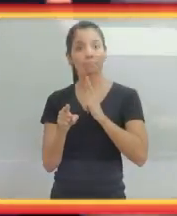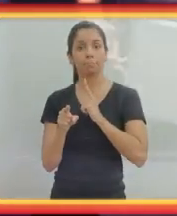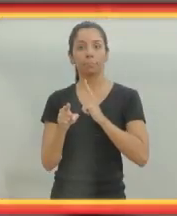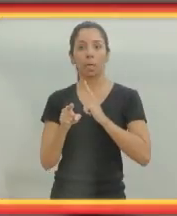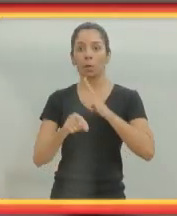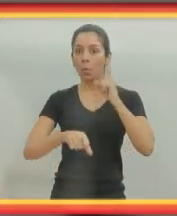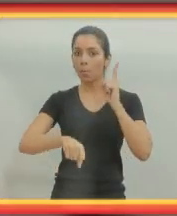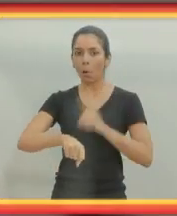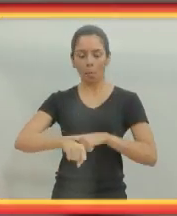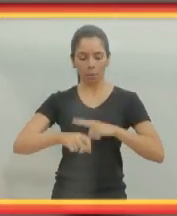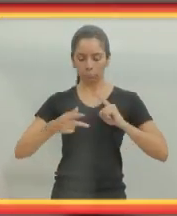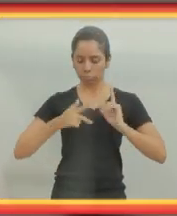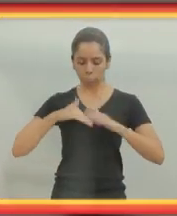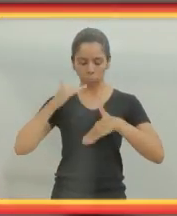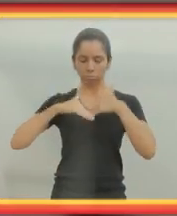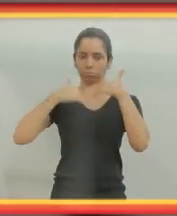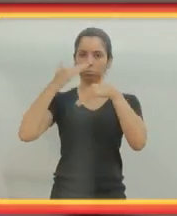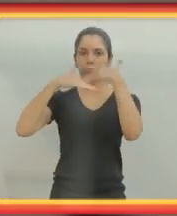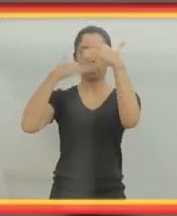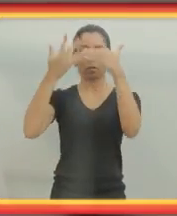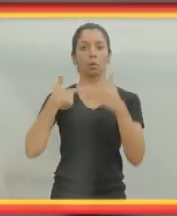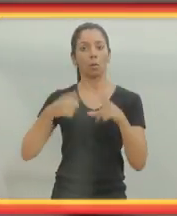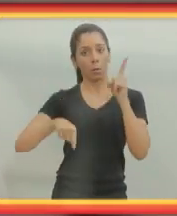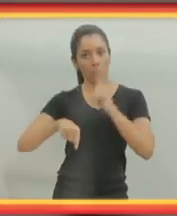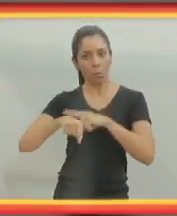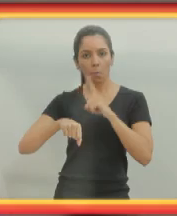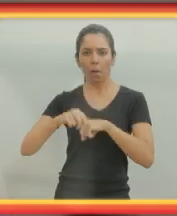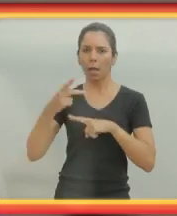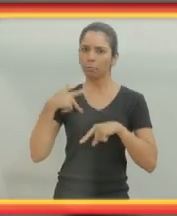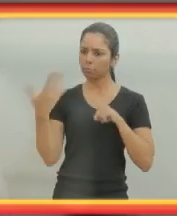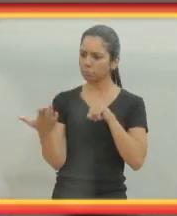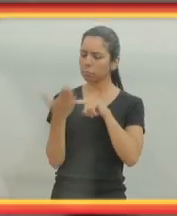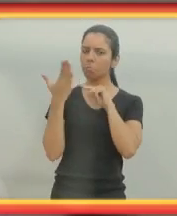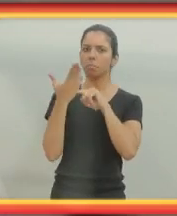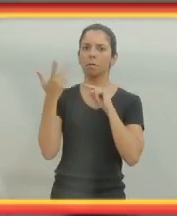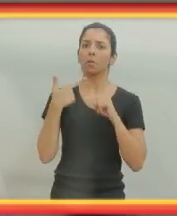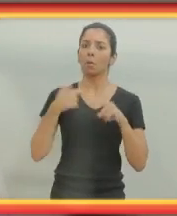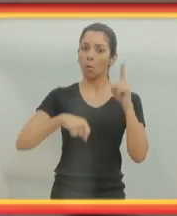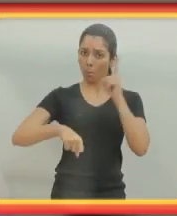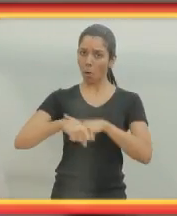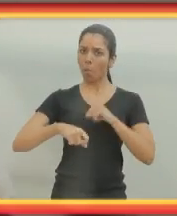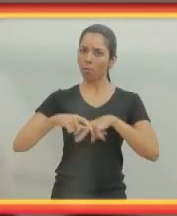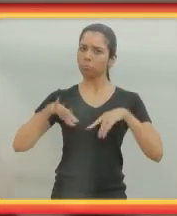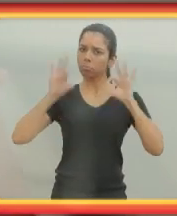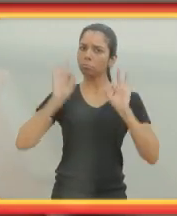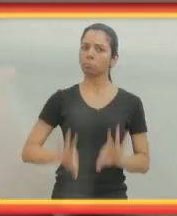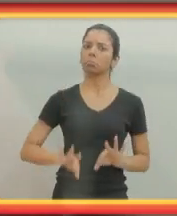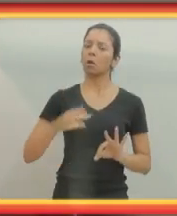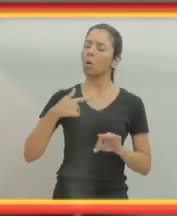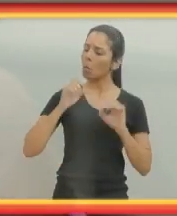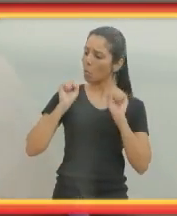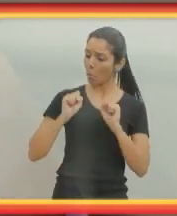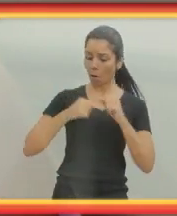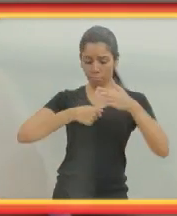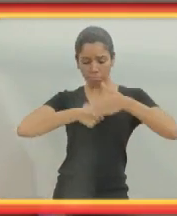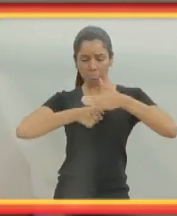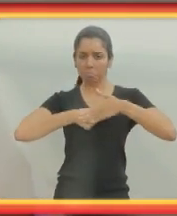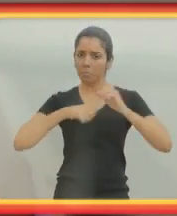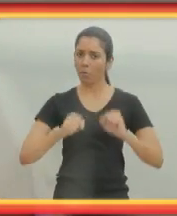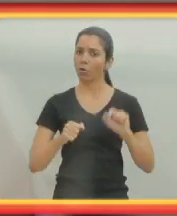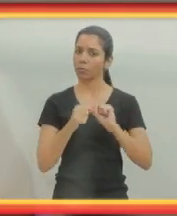grande momento de crescimento, um grande momento de revelação, um grande momento de afirmação de que